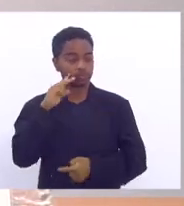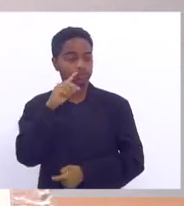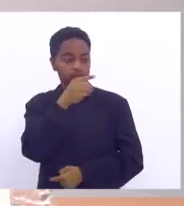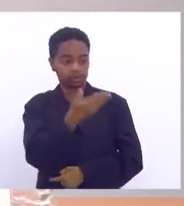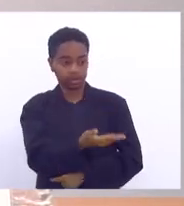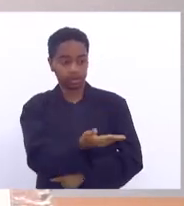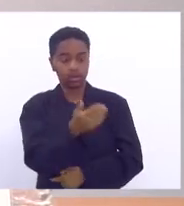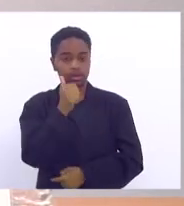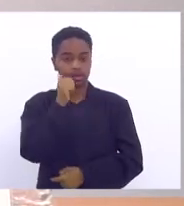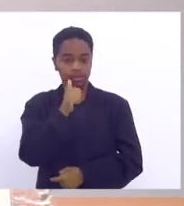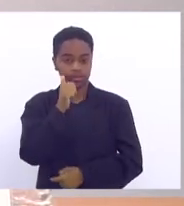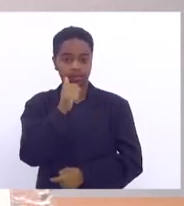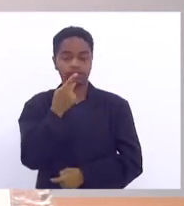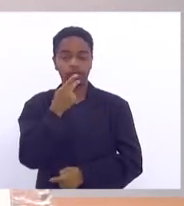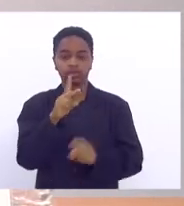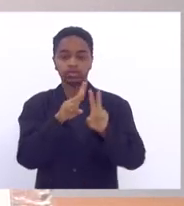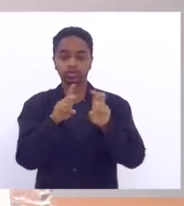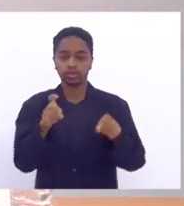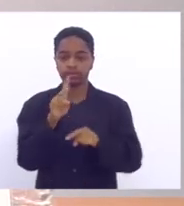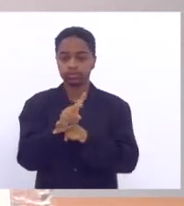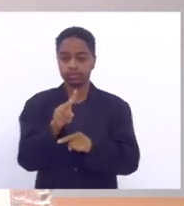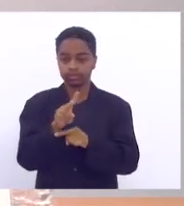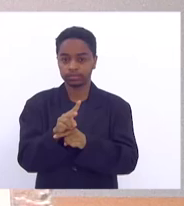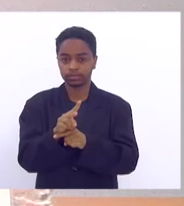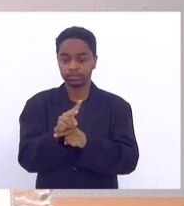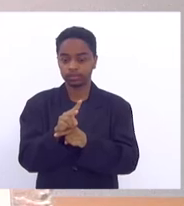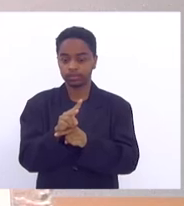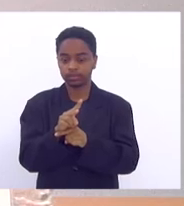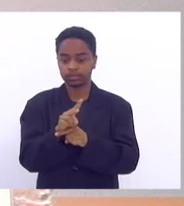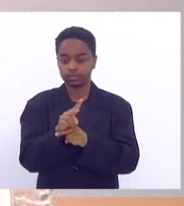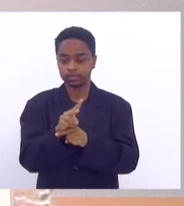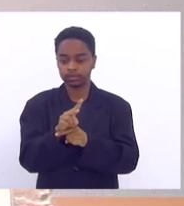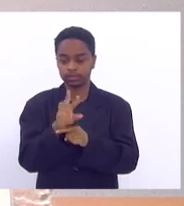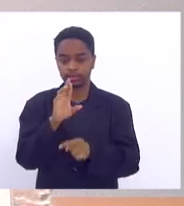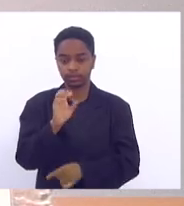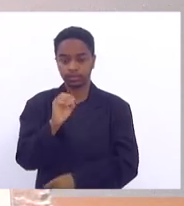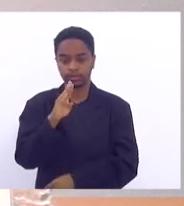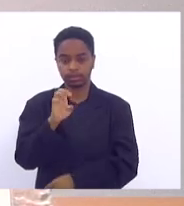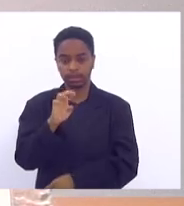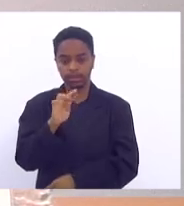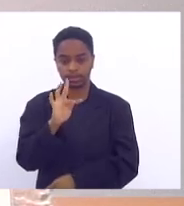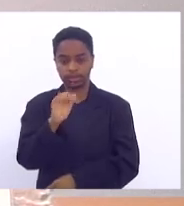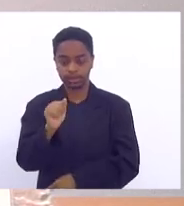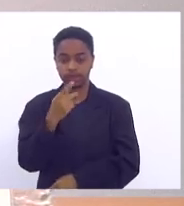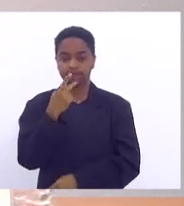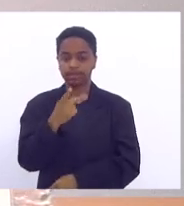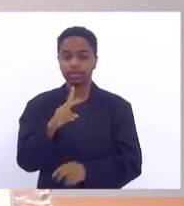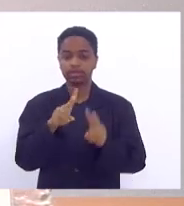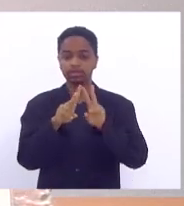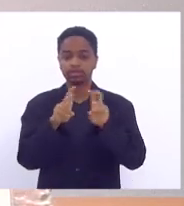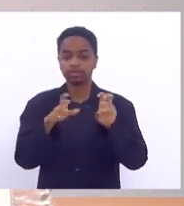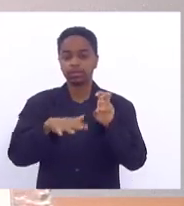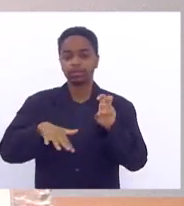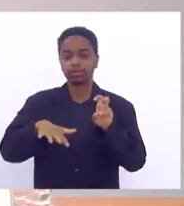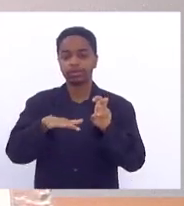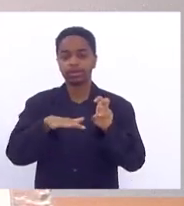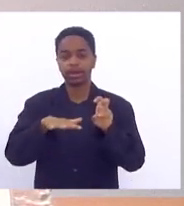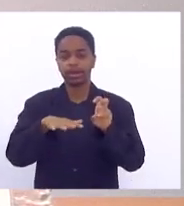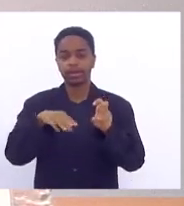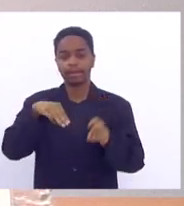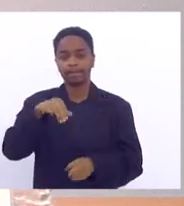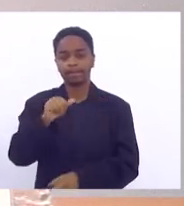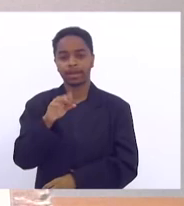tratar especificamente da imunidade no seu contexto material mas com um q a mais de